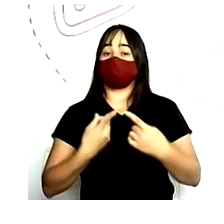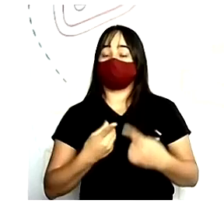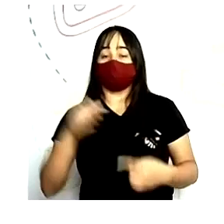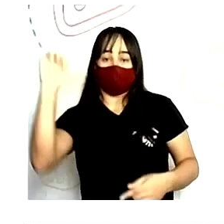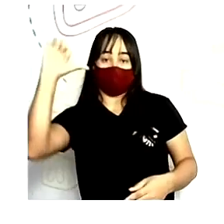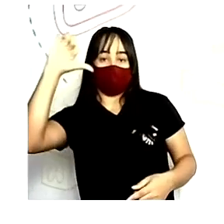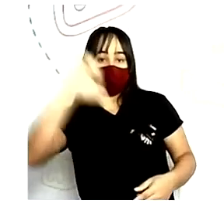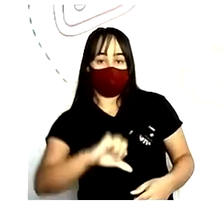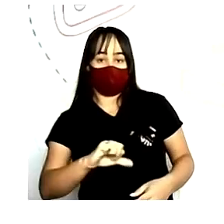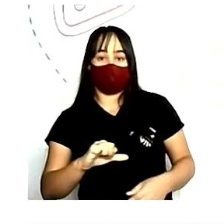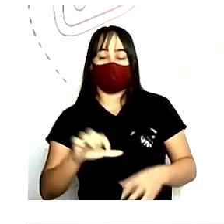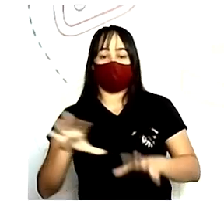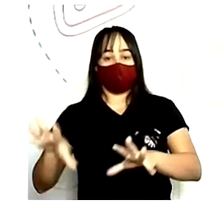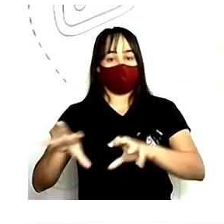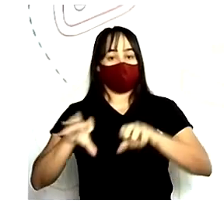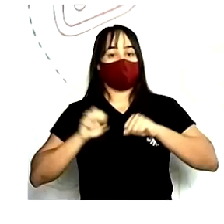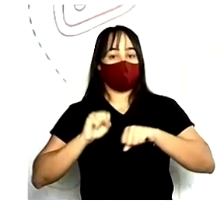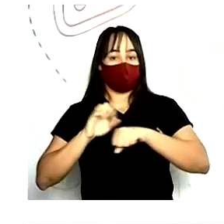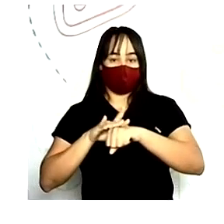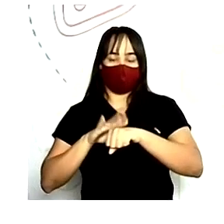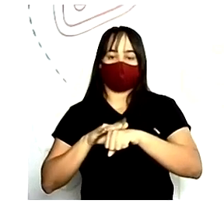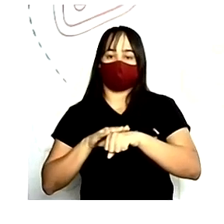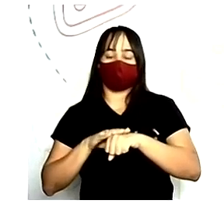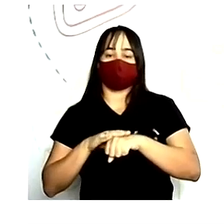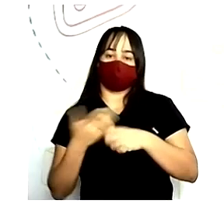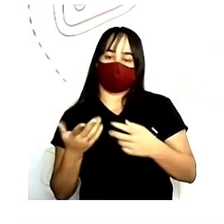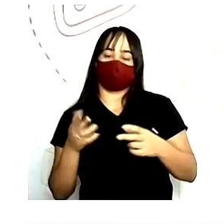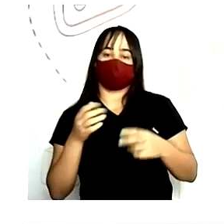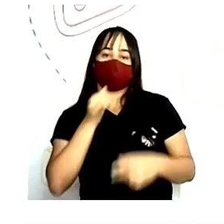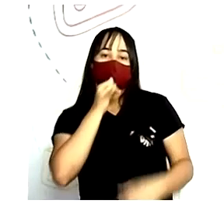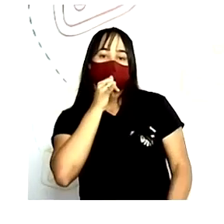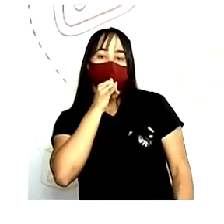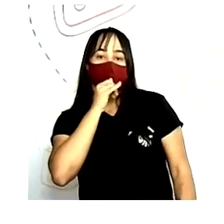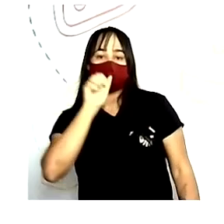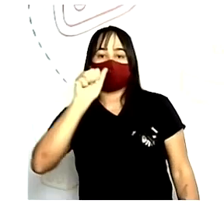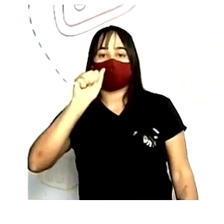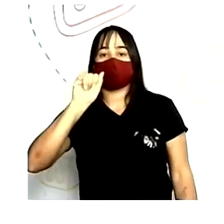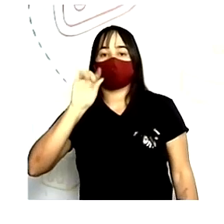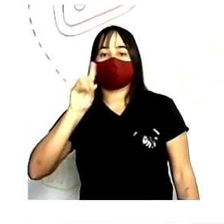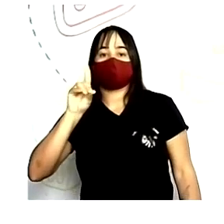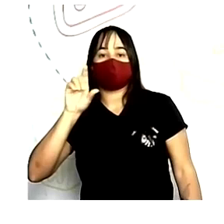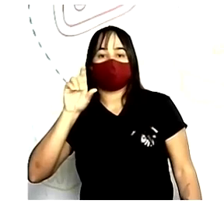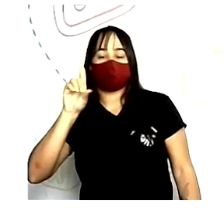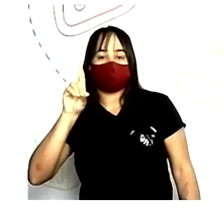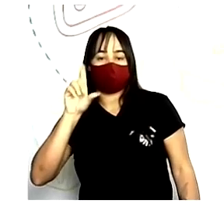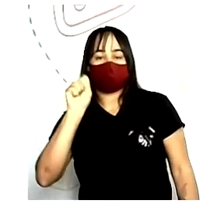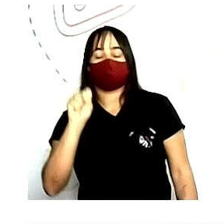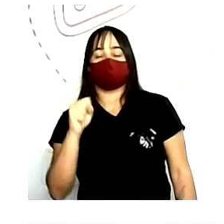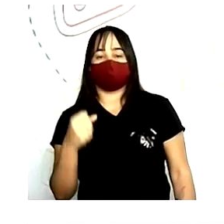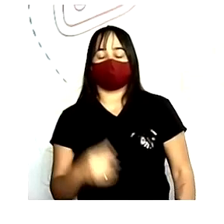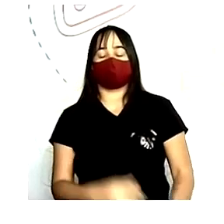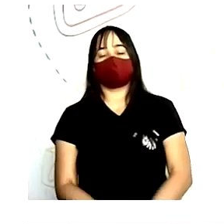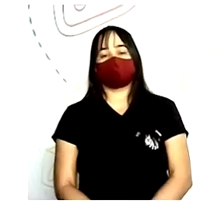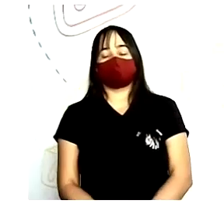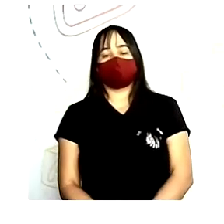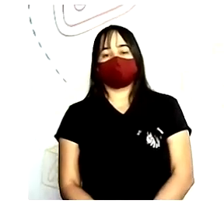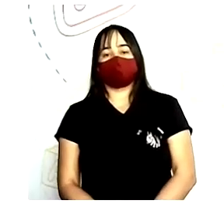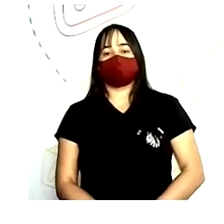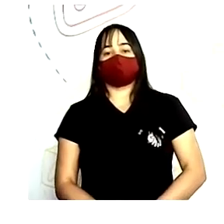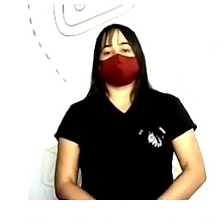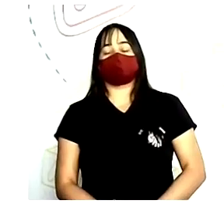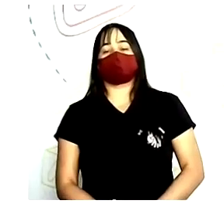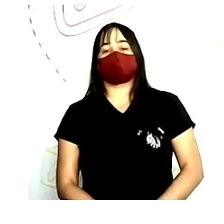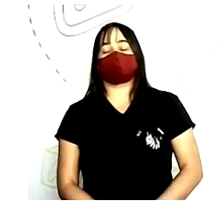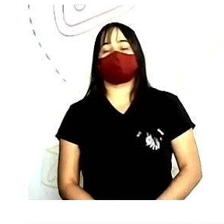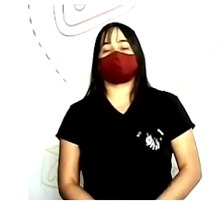também como o caso da AIDS, que vai prejudicar esse adolescente pro resto de suas vidas. Então, ó, outro